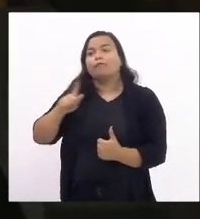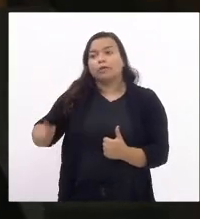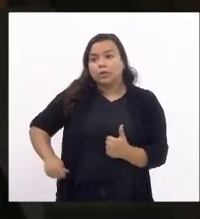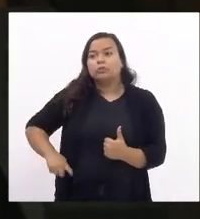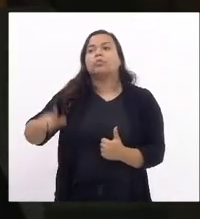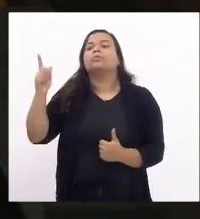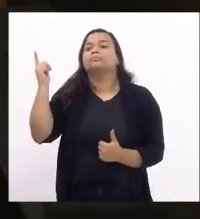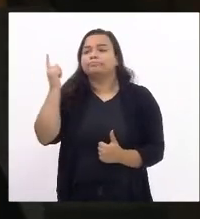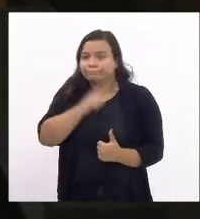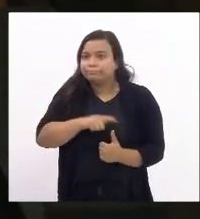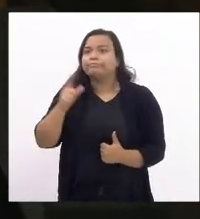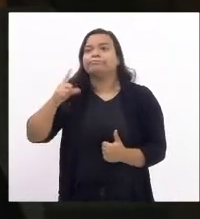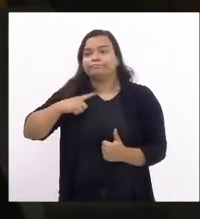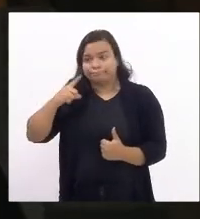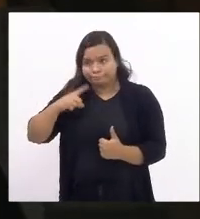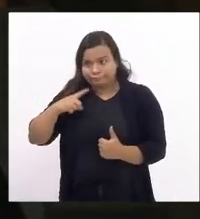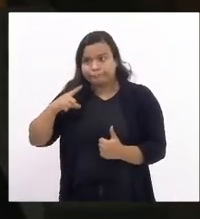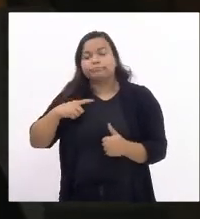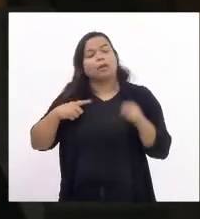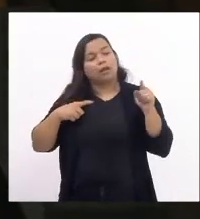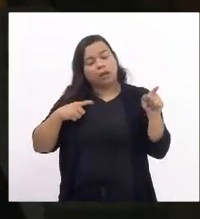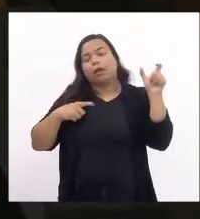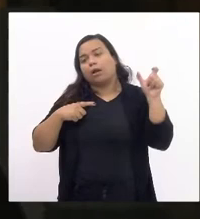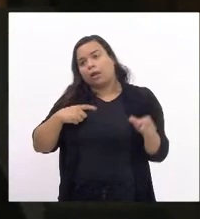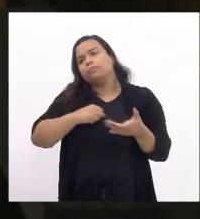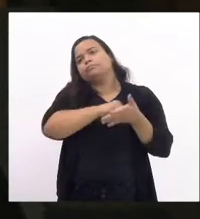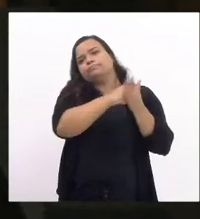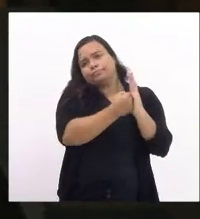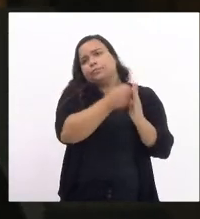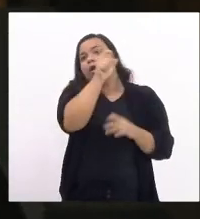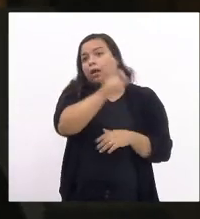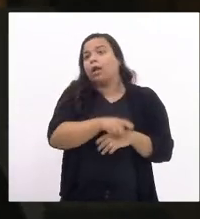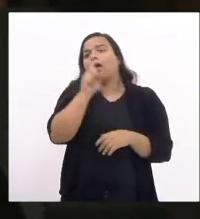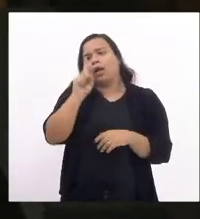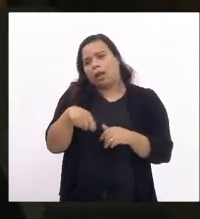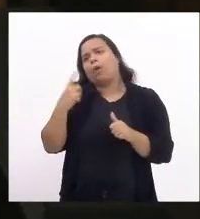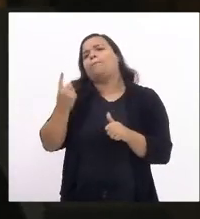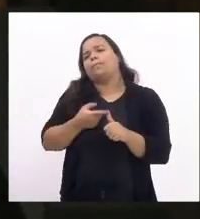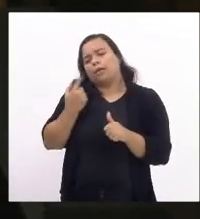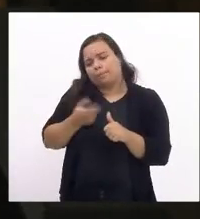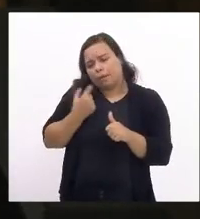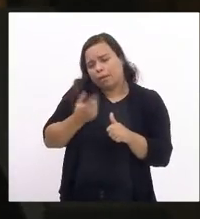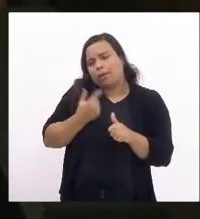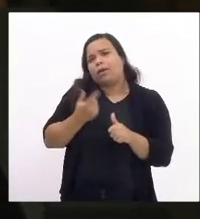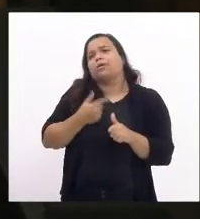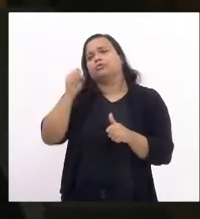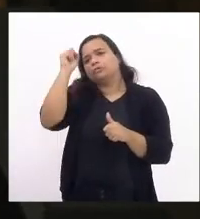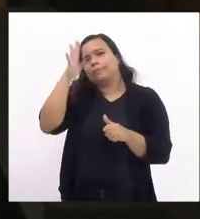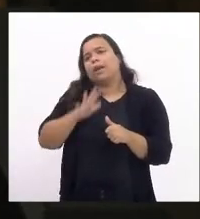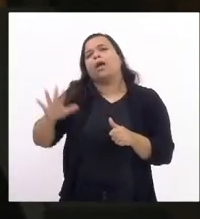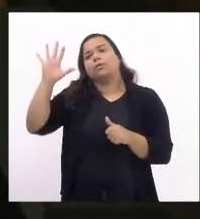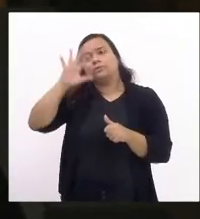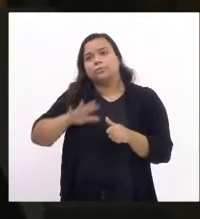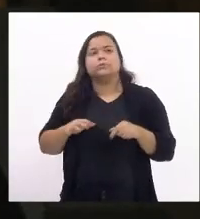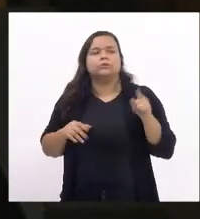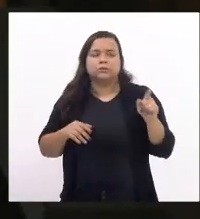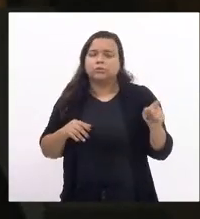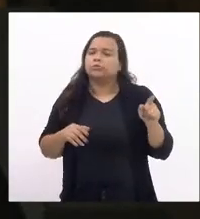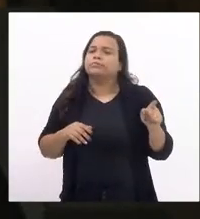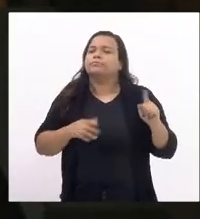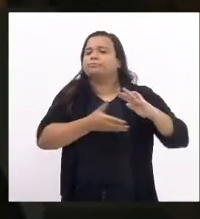primeiro governador cassado do Brasil. E assumiu o governo o senhor Cláudio